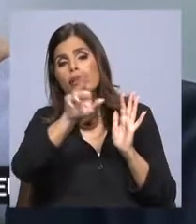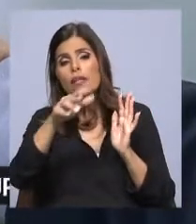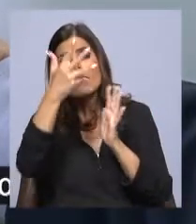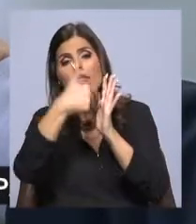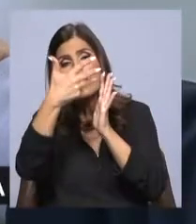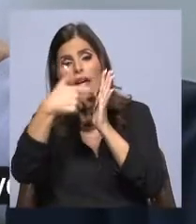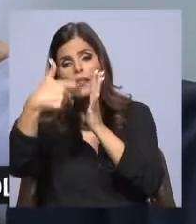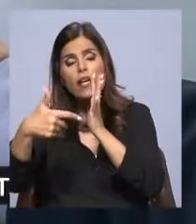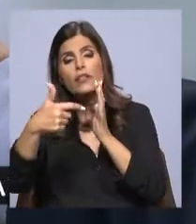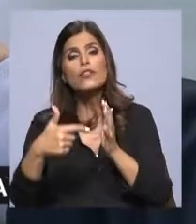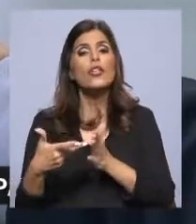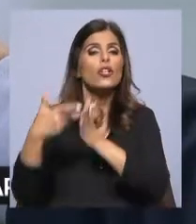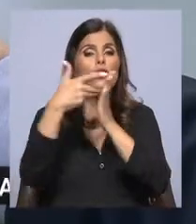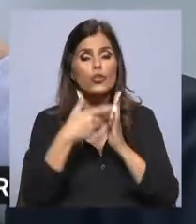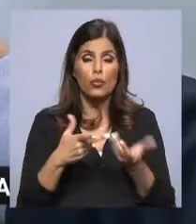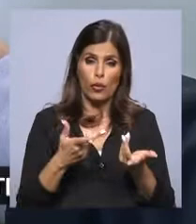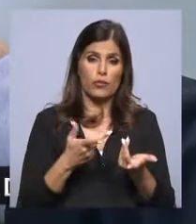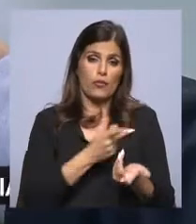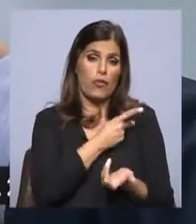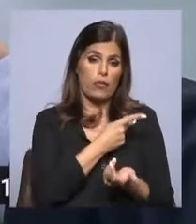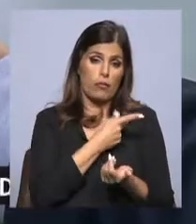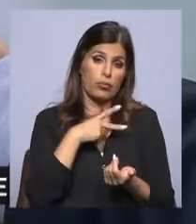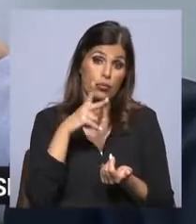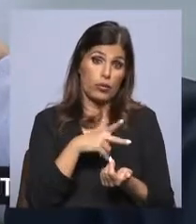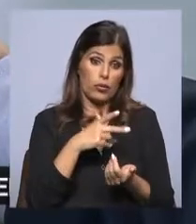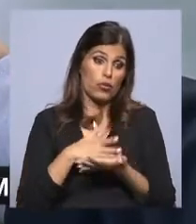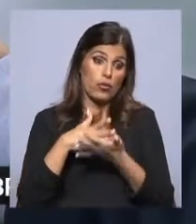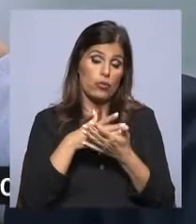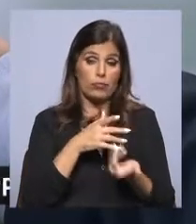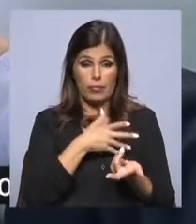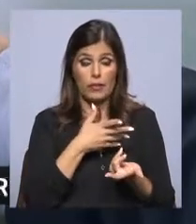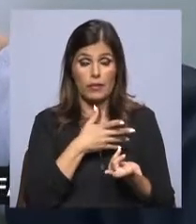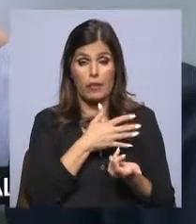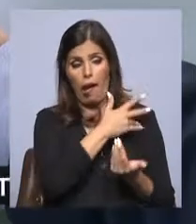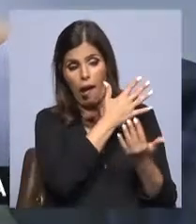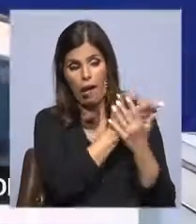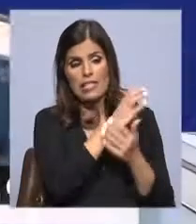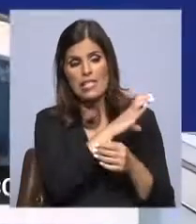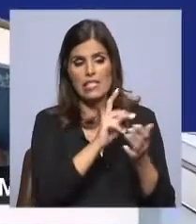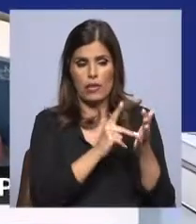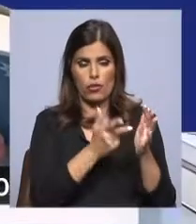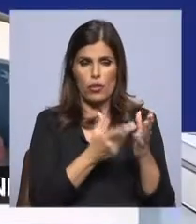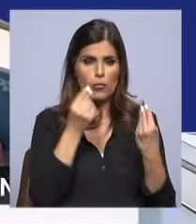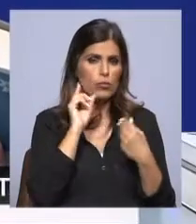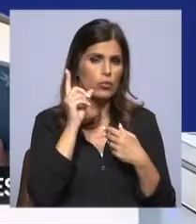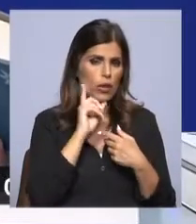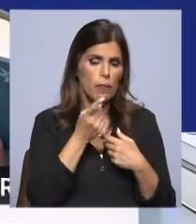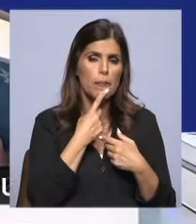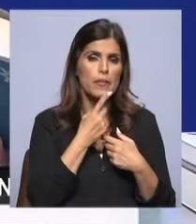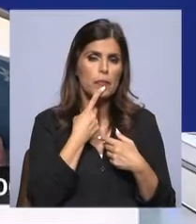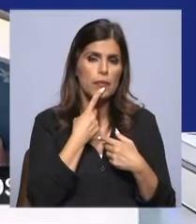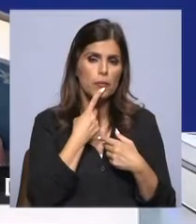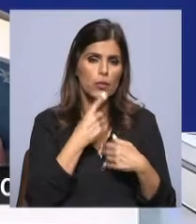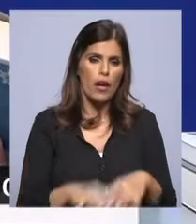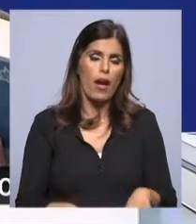de académicos portugueses que explicam como é que ao longo dos séculos a ciência e a tecnologia foram fundamentais para percebermos a